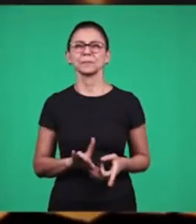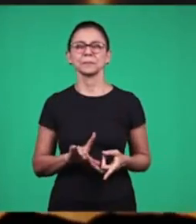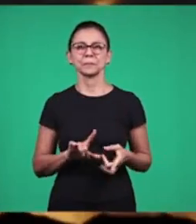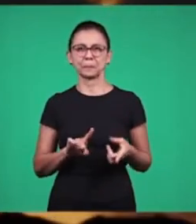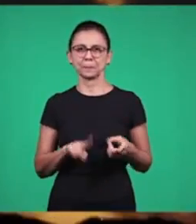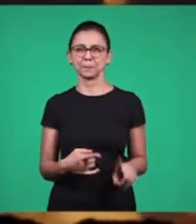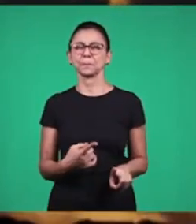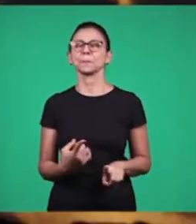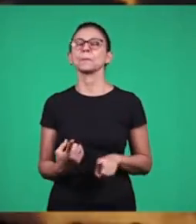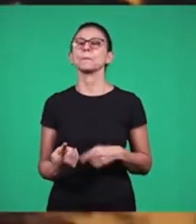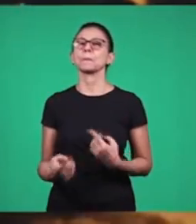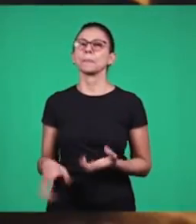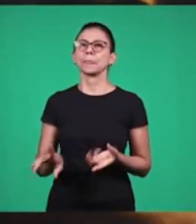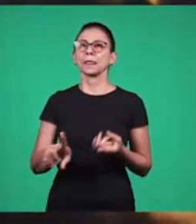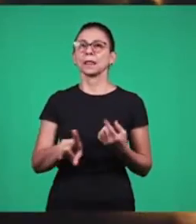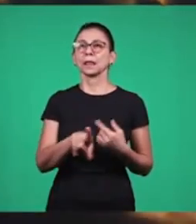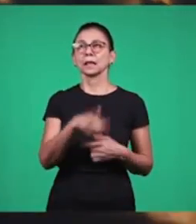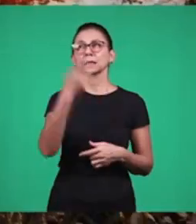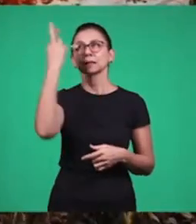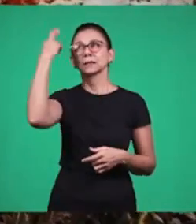estar.